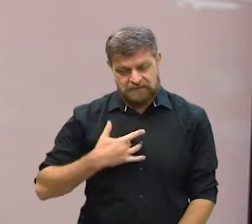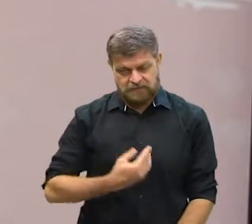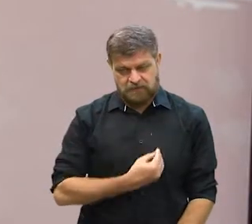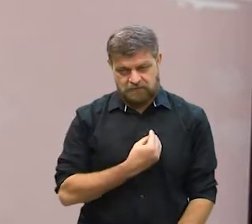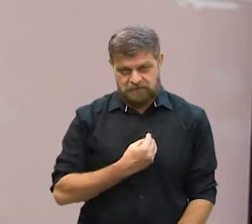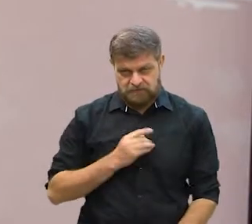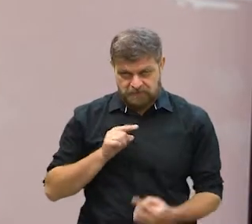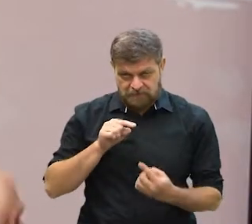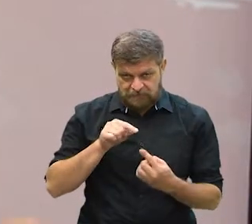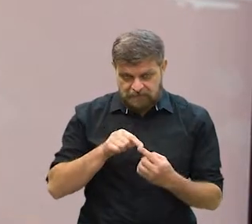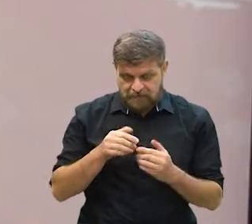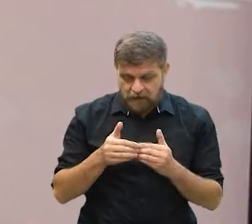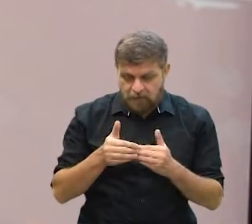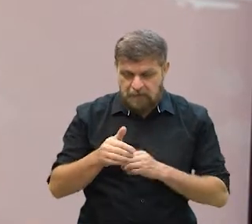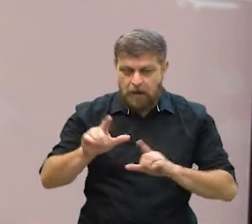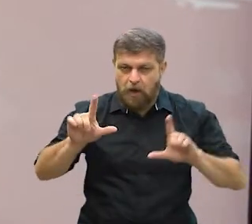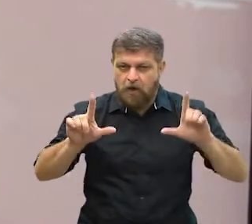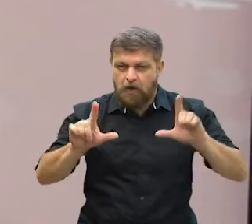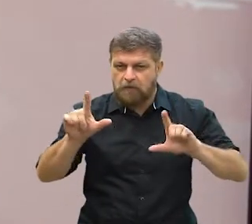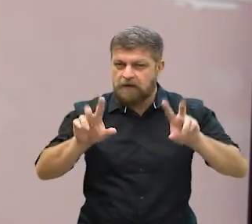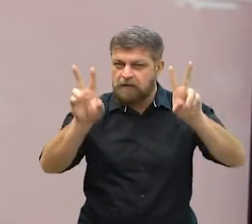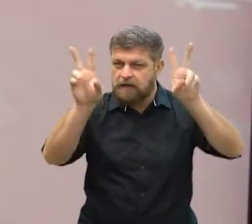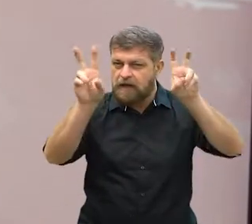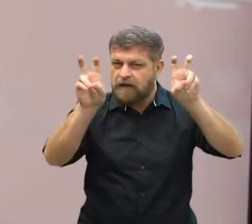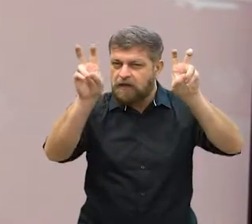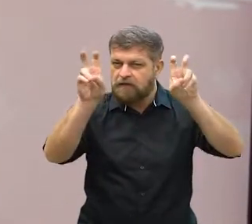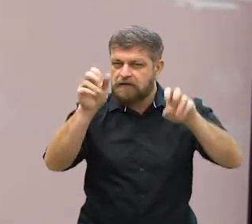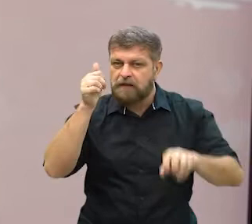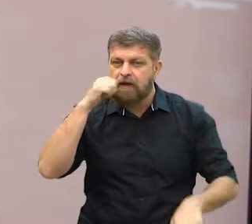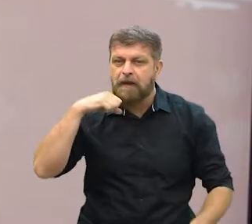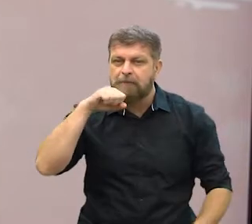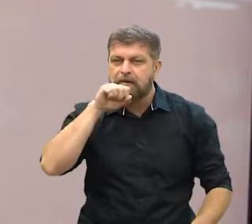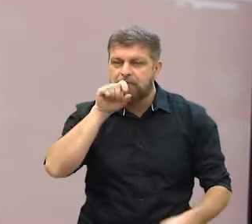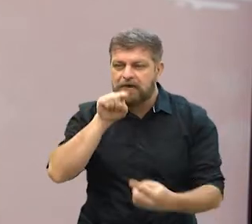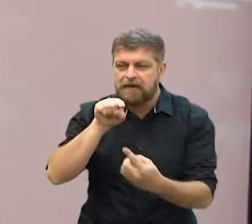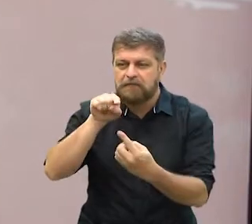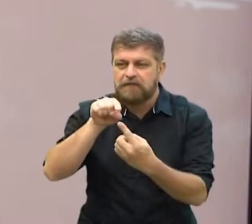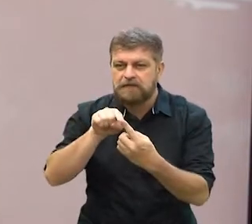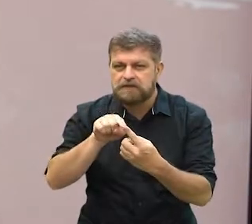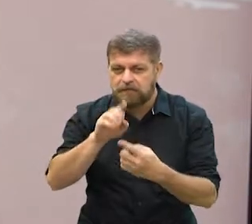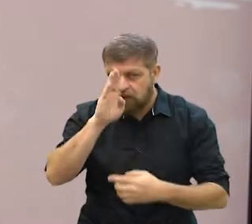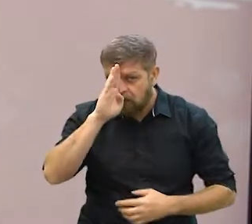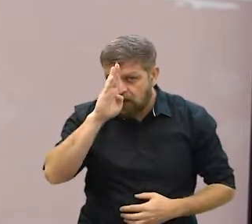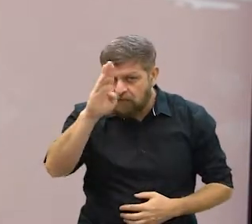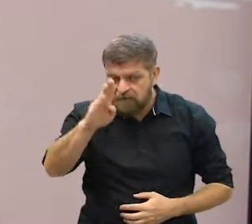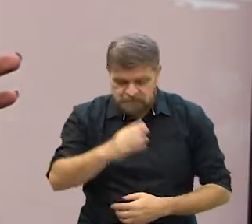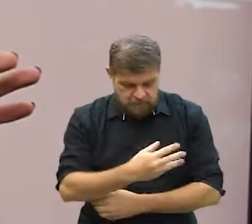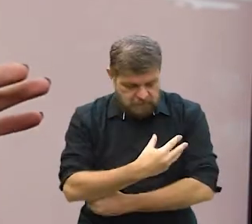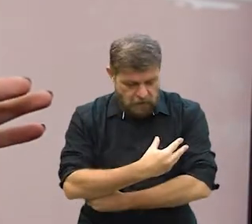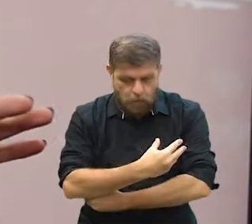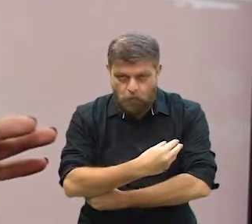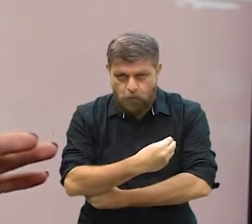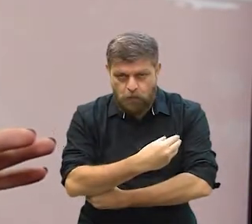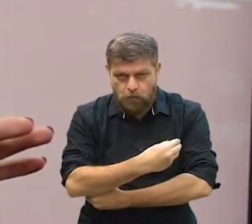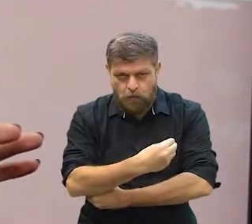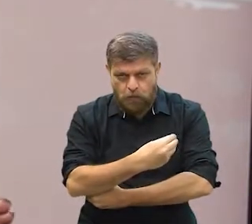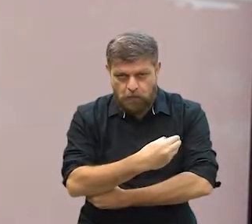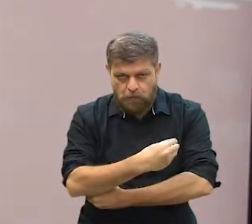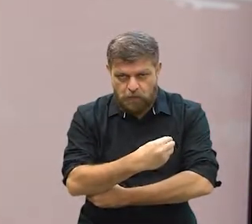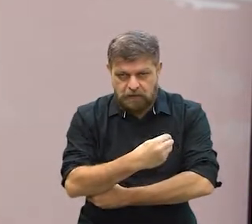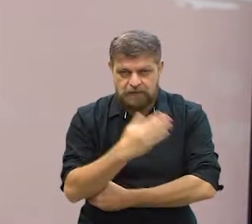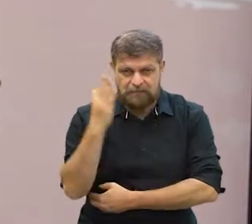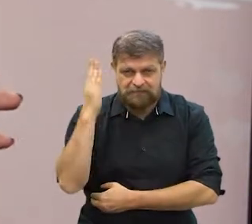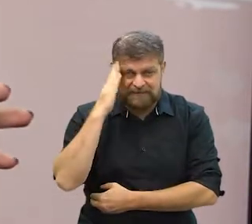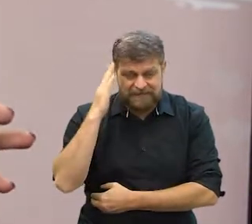Saúde é Vida começando e o programa de hoje é dedicado às mamães, principalmente aquelas que estão na fase da amamentação. A